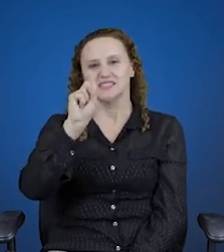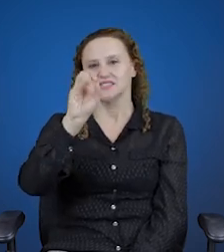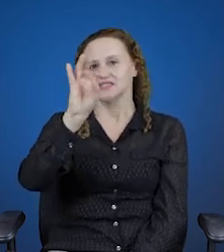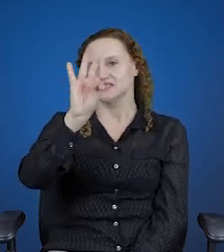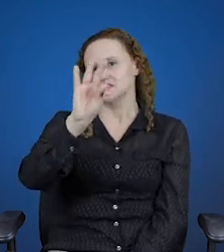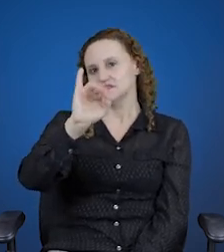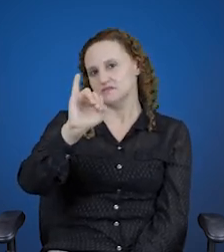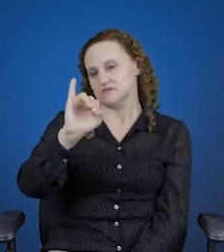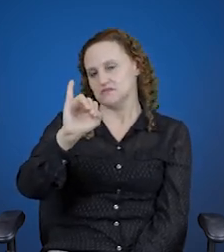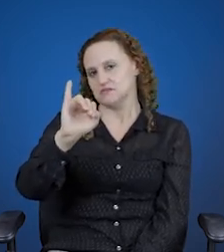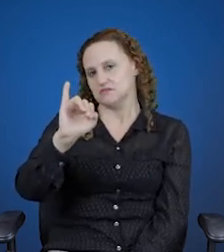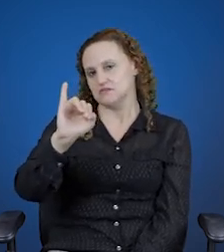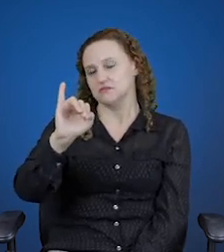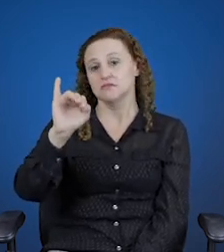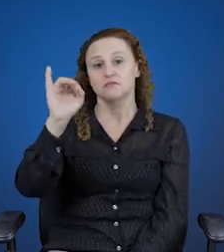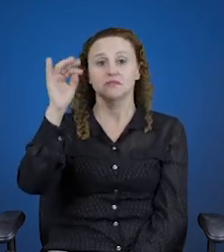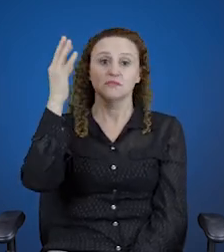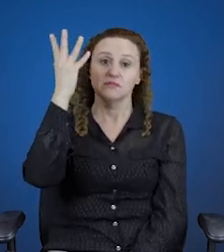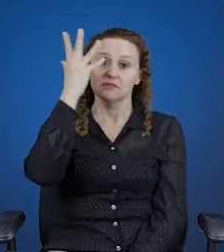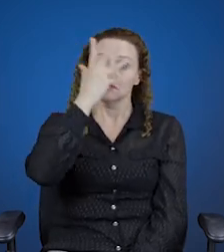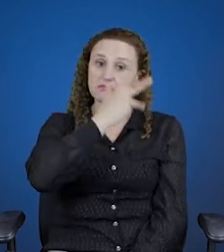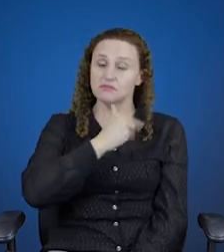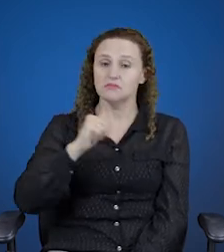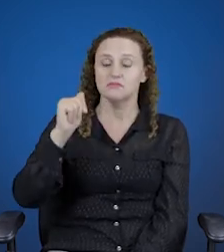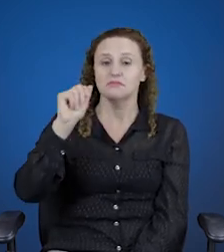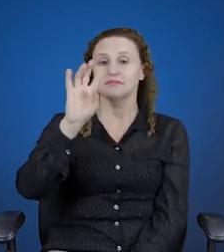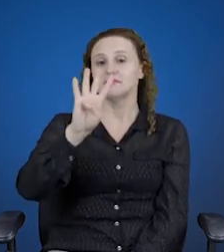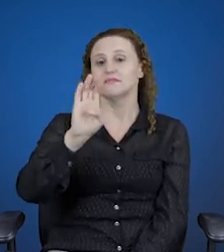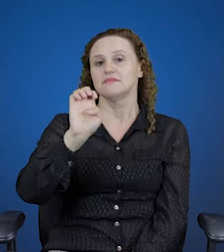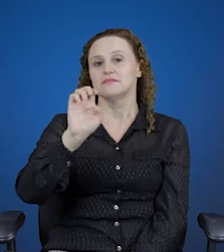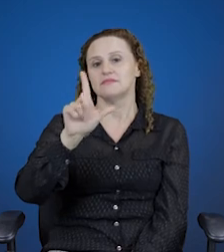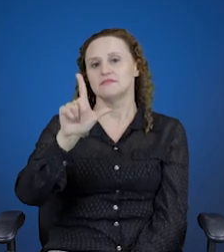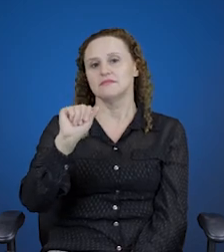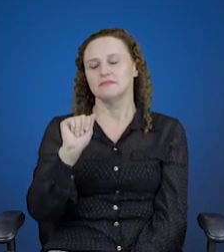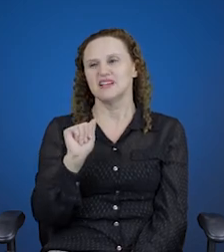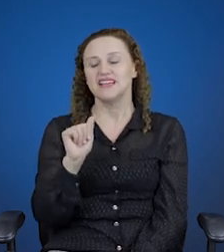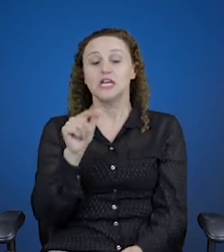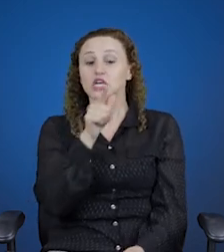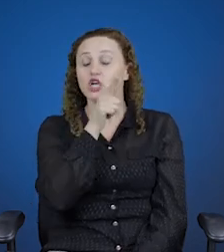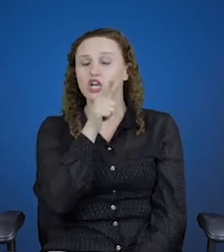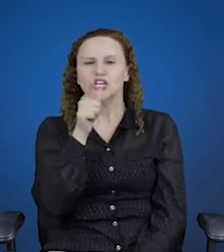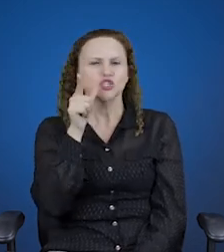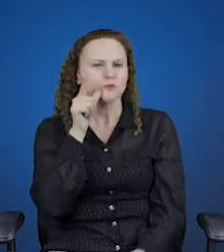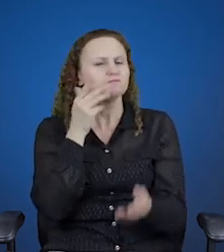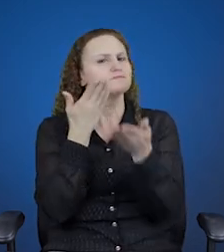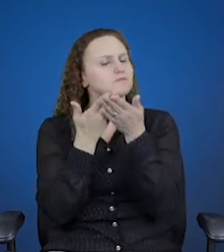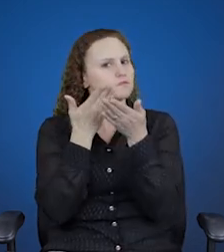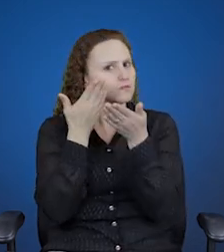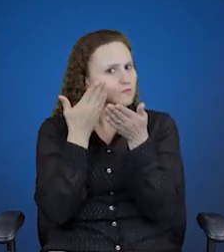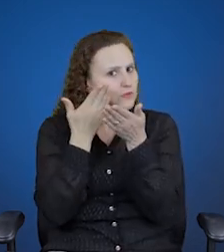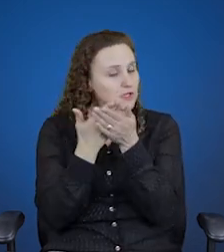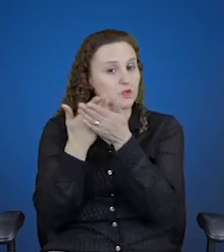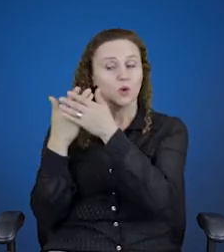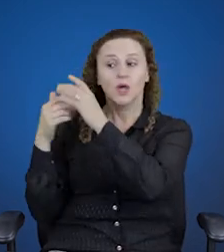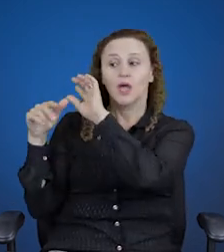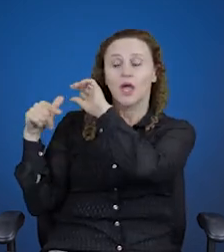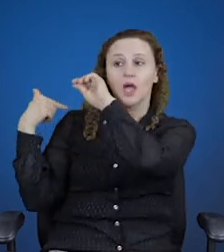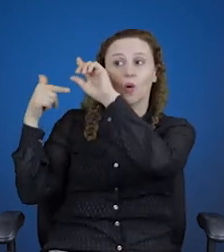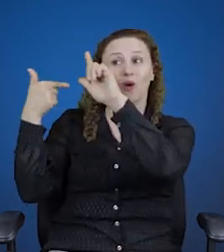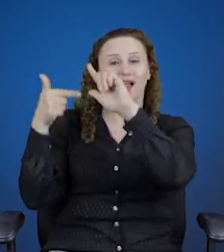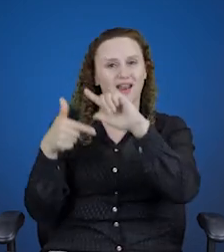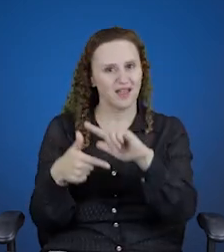este Bela uma observação também o latim e esse latim que nós estamos usando que é o latim clássico